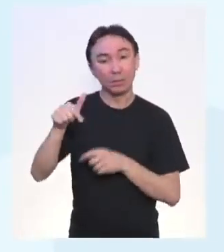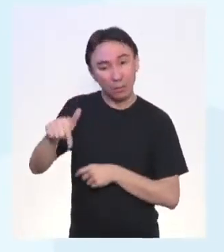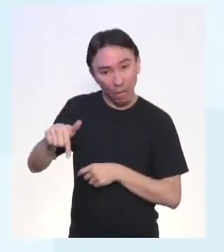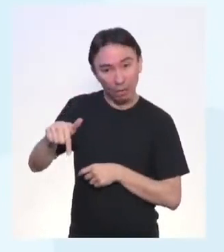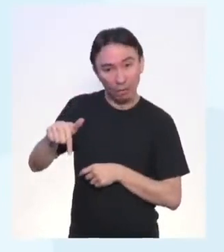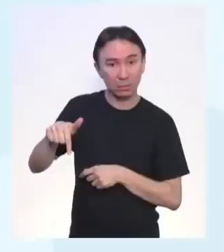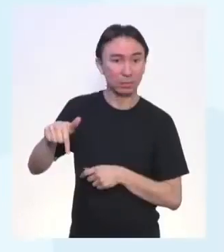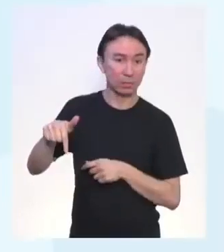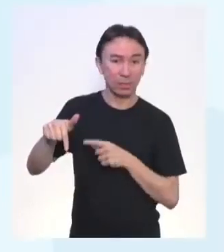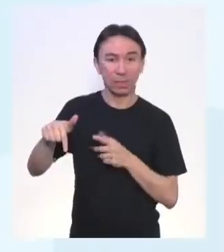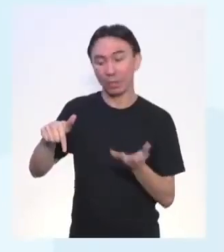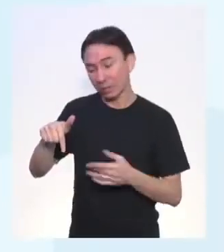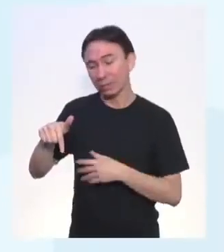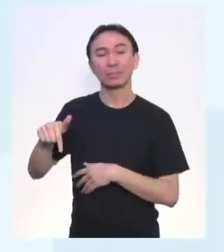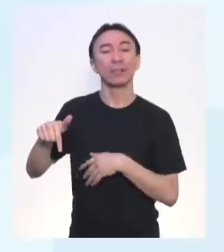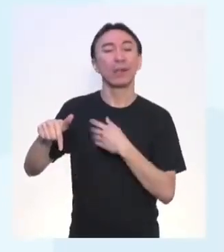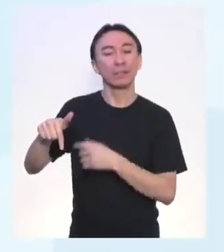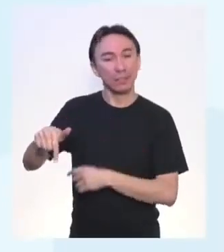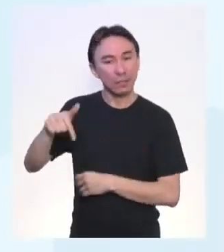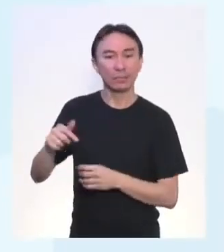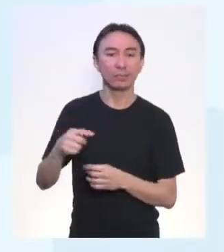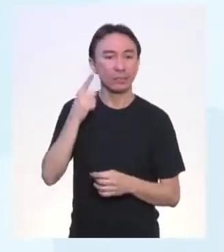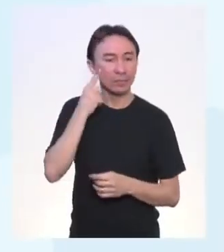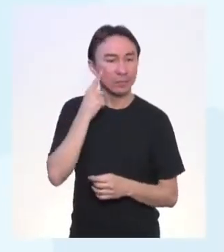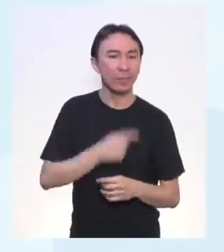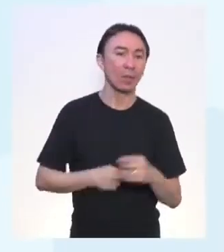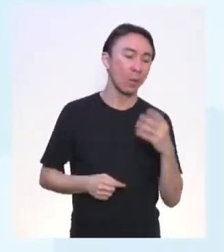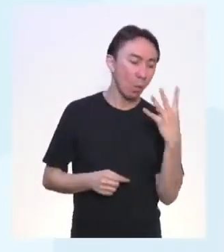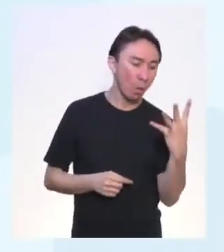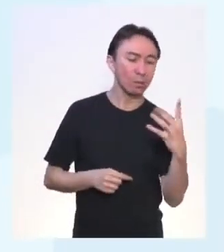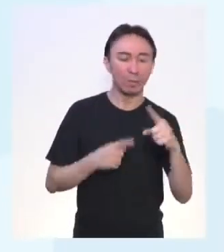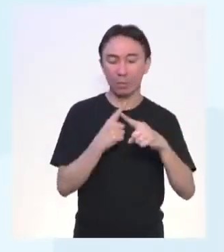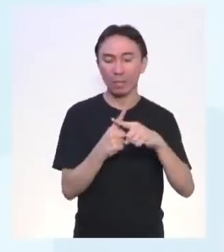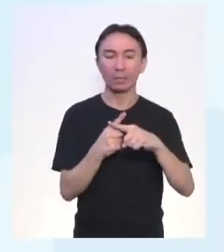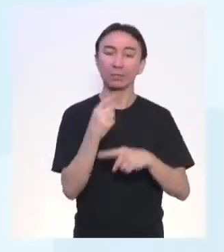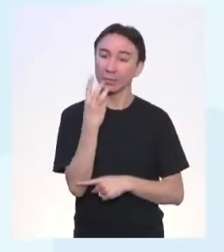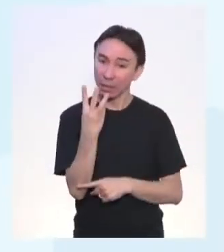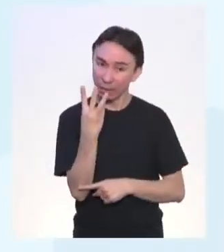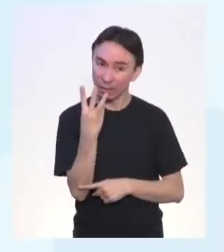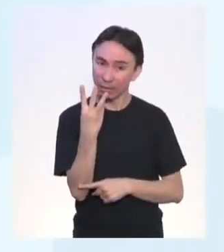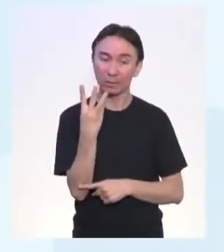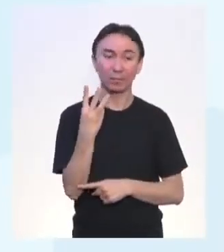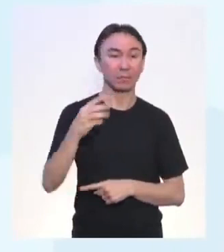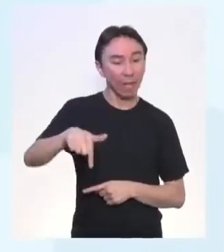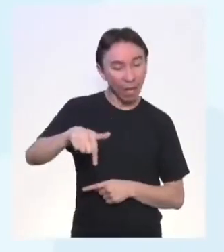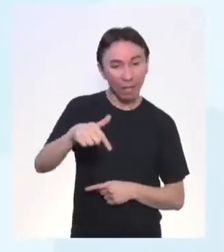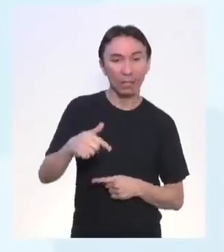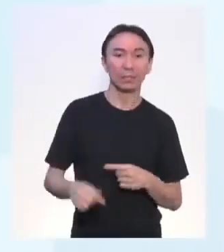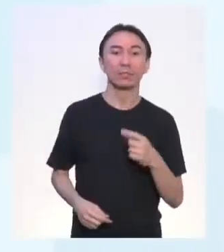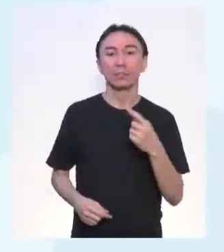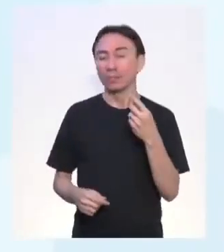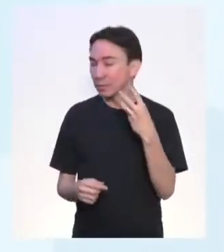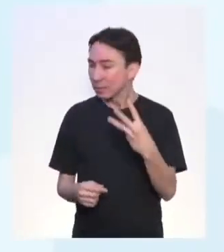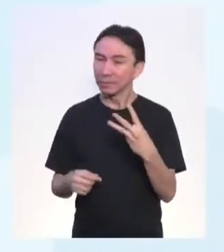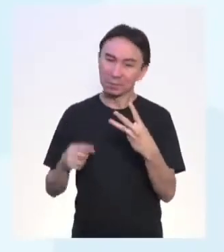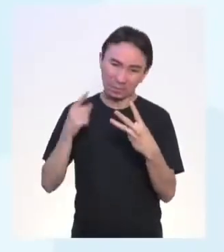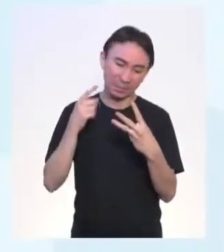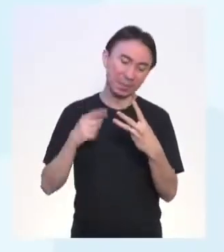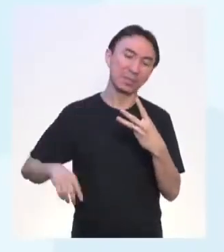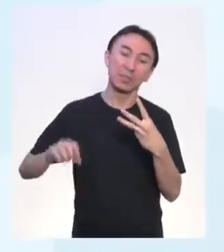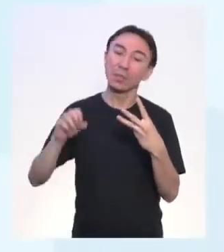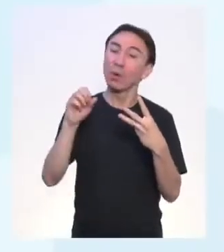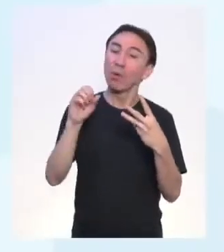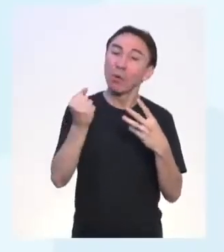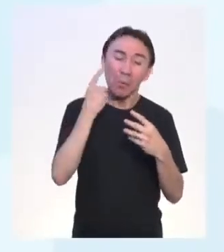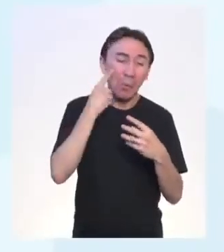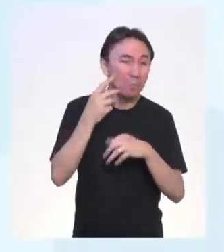4 mais 3, 7. 6 mais 8, 14. 9 com 12, 21, teria tabuada aqui, tá certo?